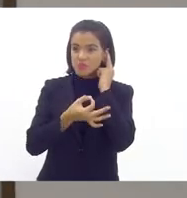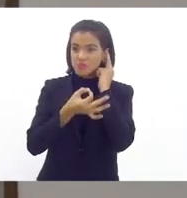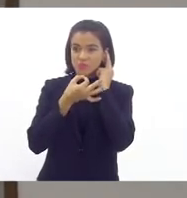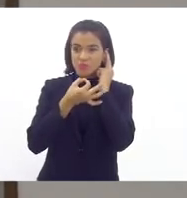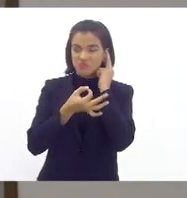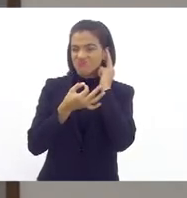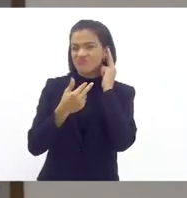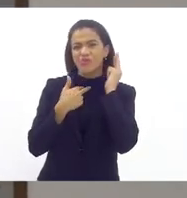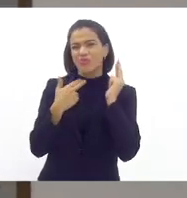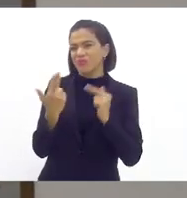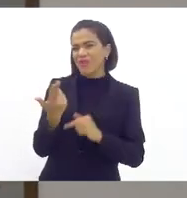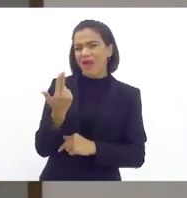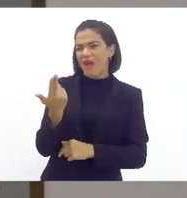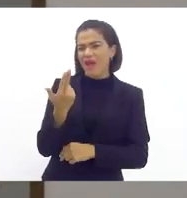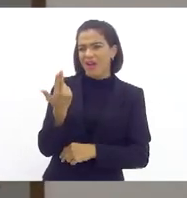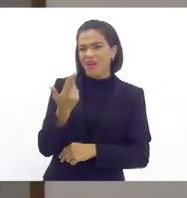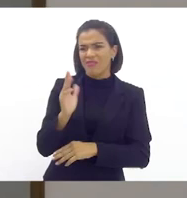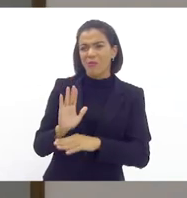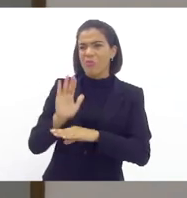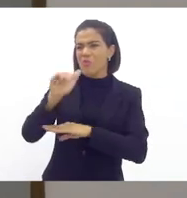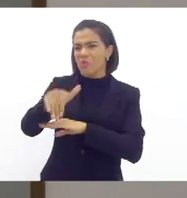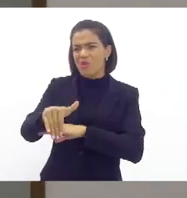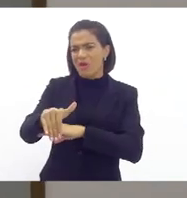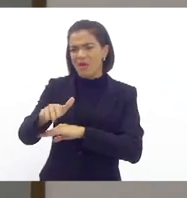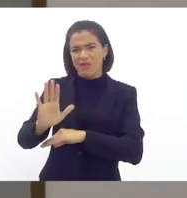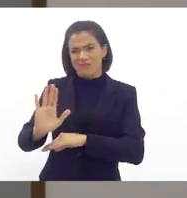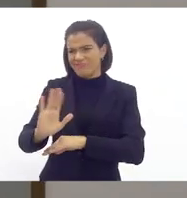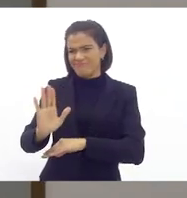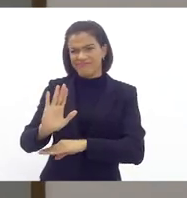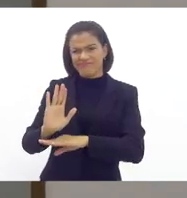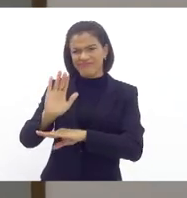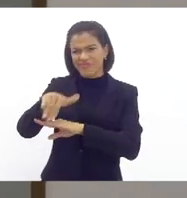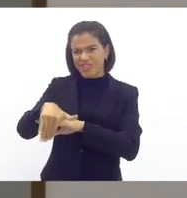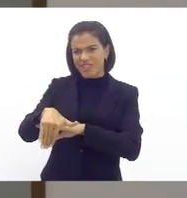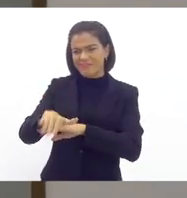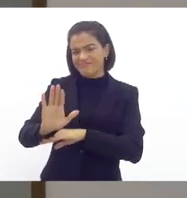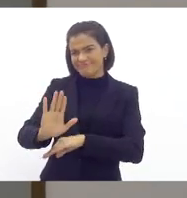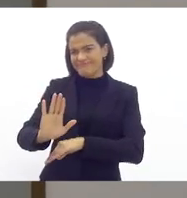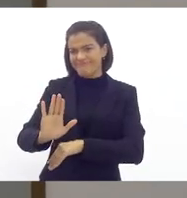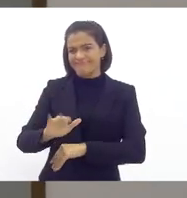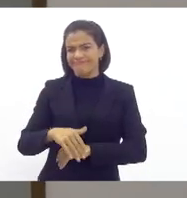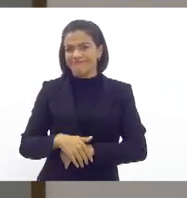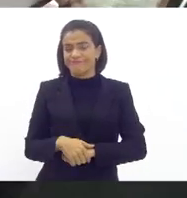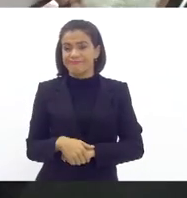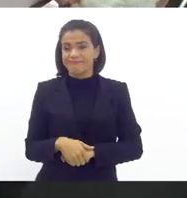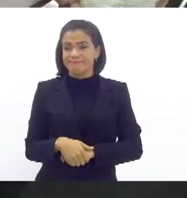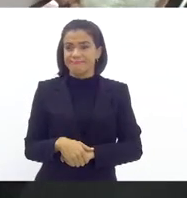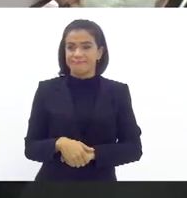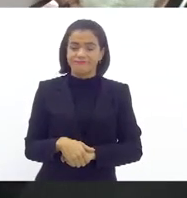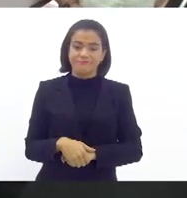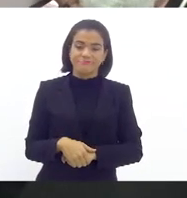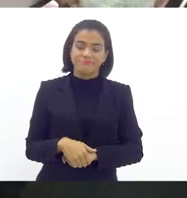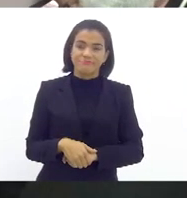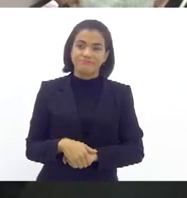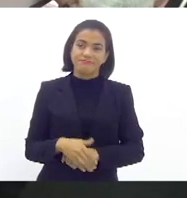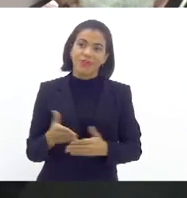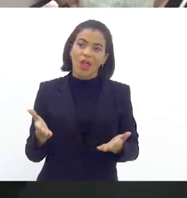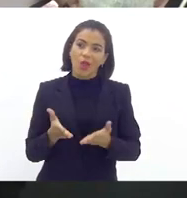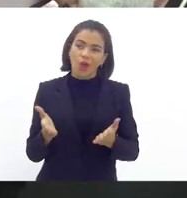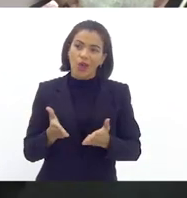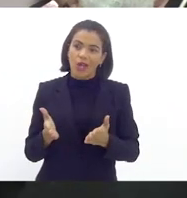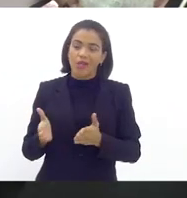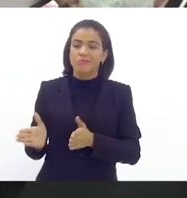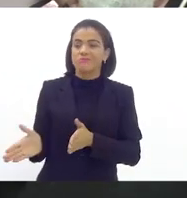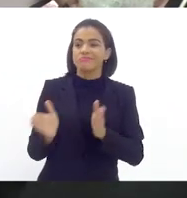não está dando, não. Vamos pular isso. Vamos pular. Bem, então, passamos para a próxima.